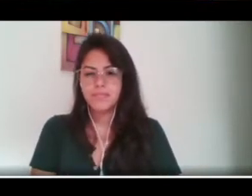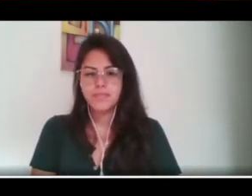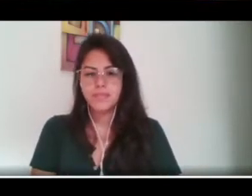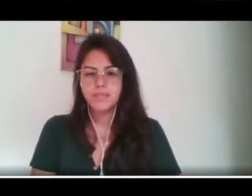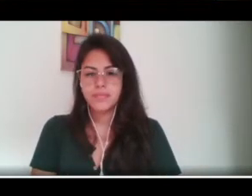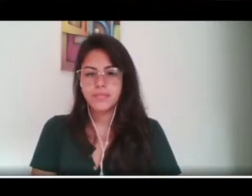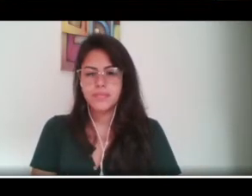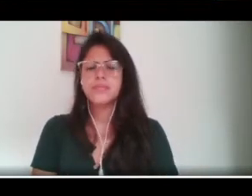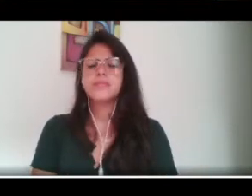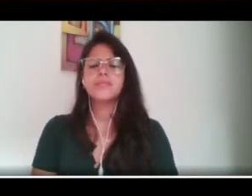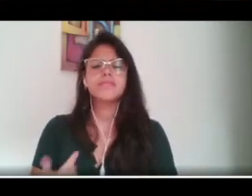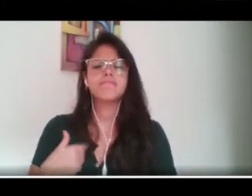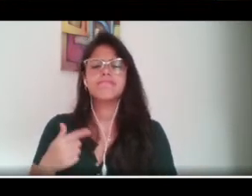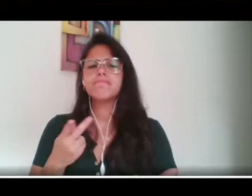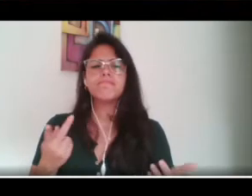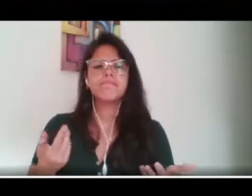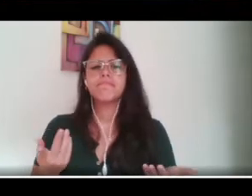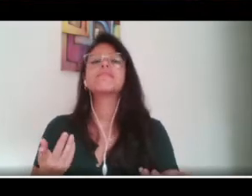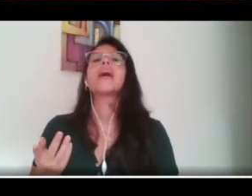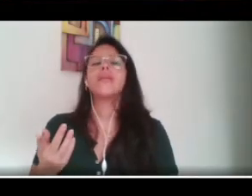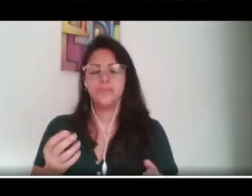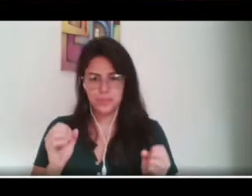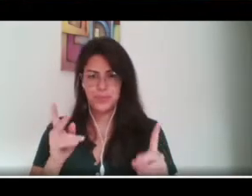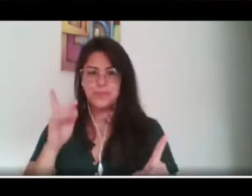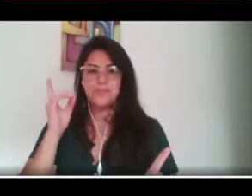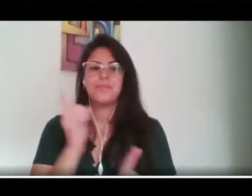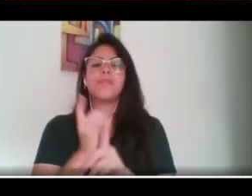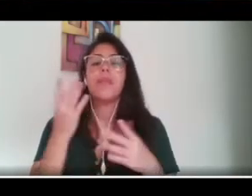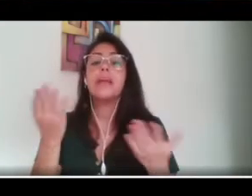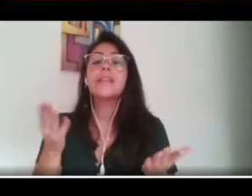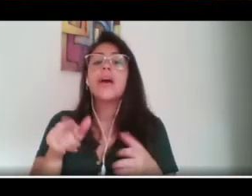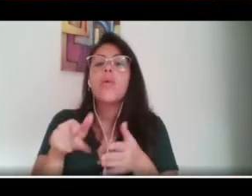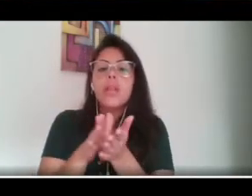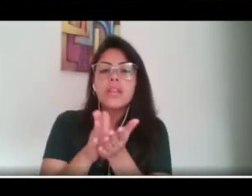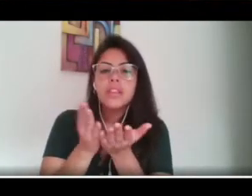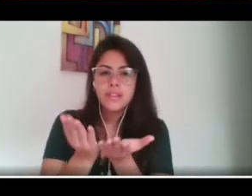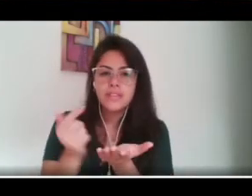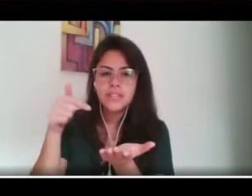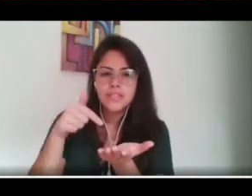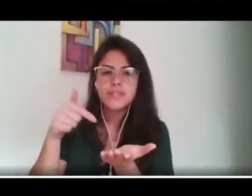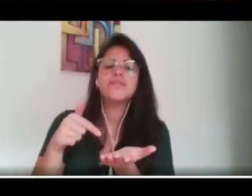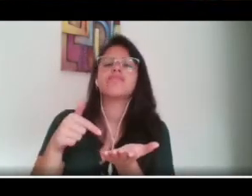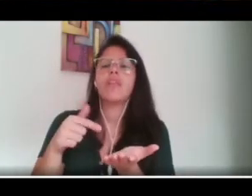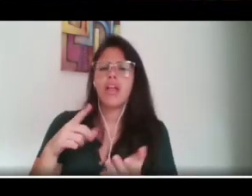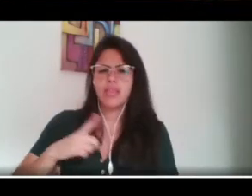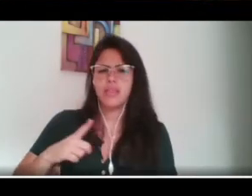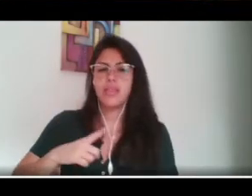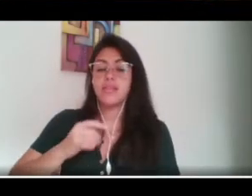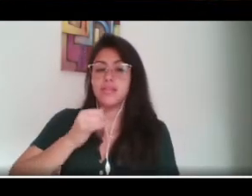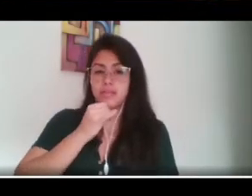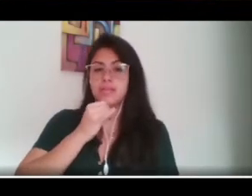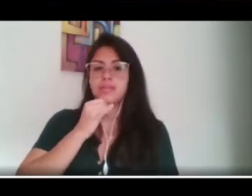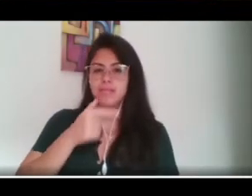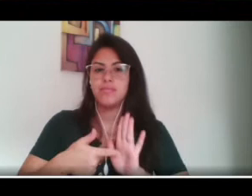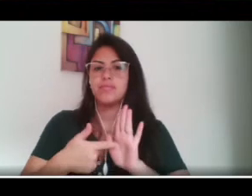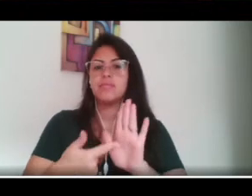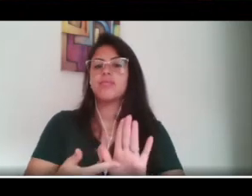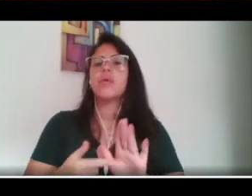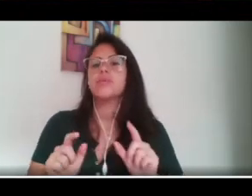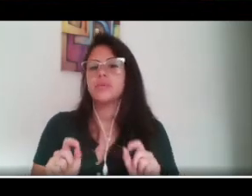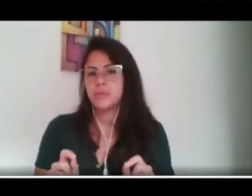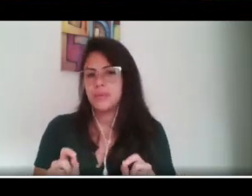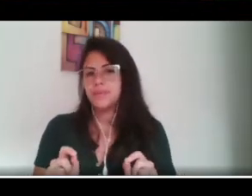Onde que eu tava? Tá. Então, beleza. Então, no livro, por exemplo, ele dá um exemplo